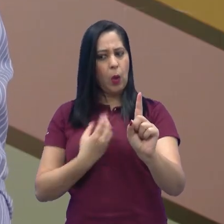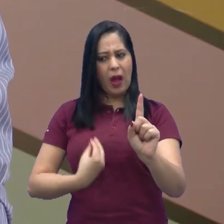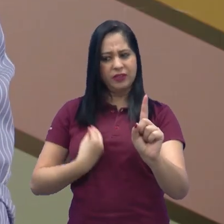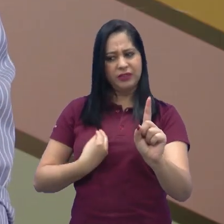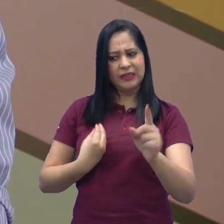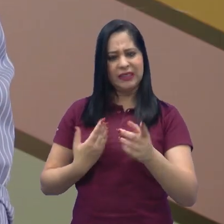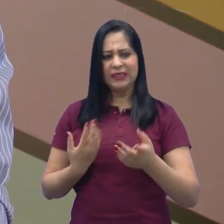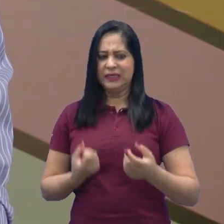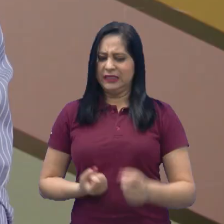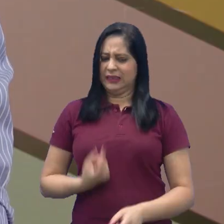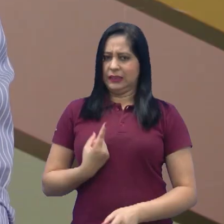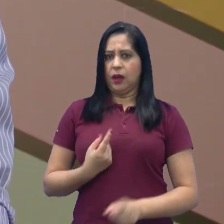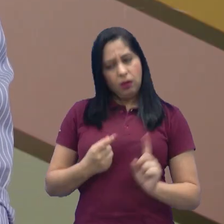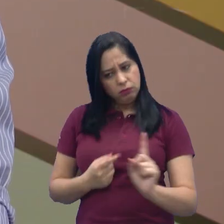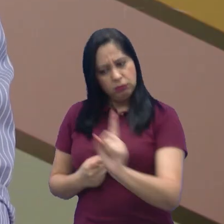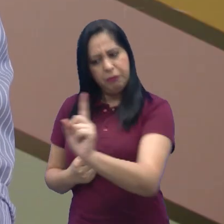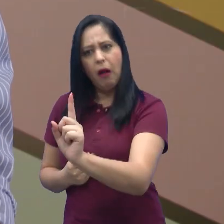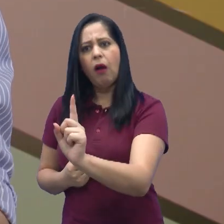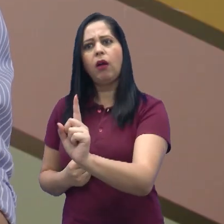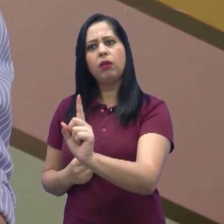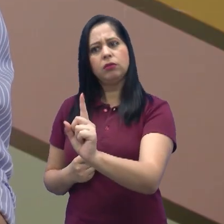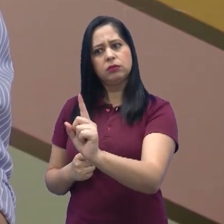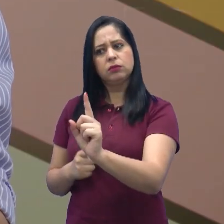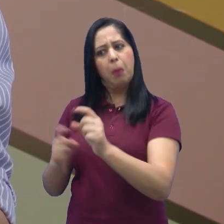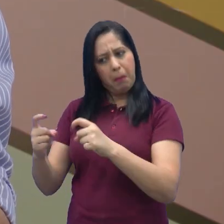procure ajuda. É sempre muito bom